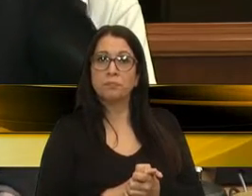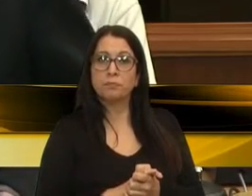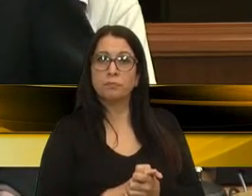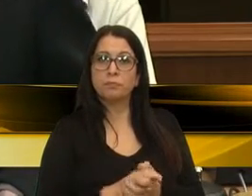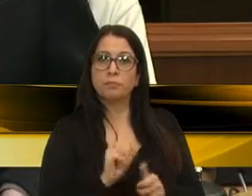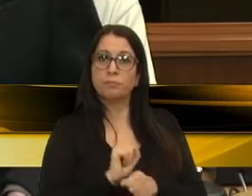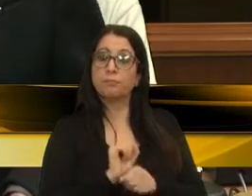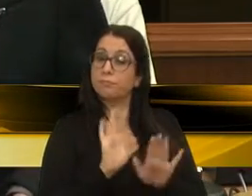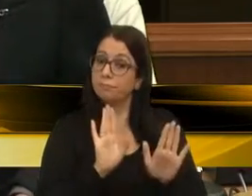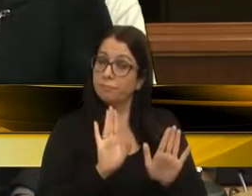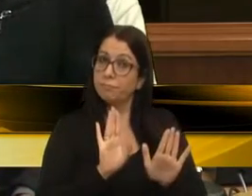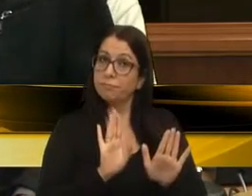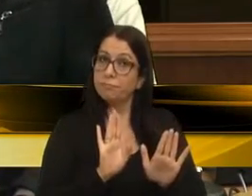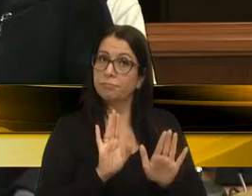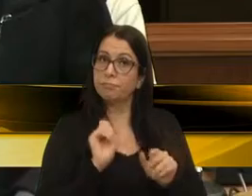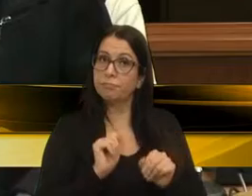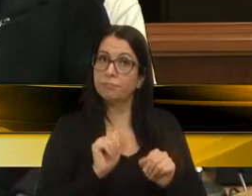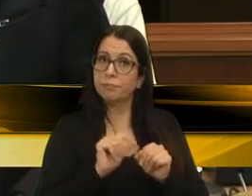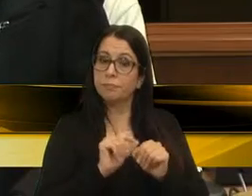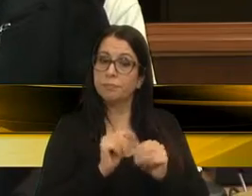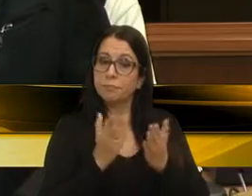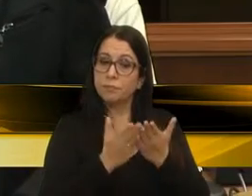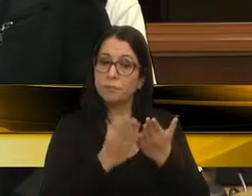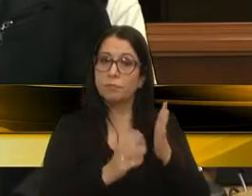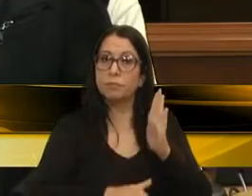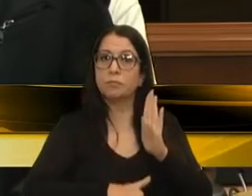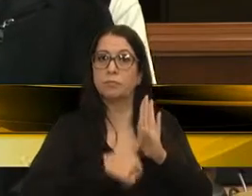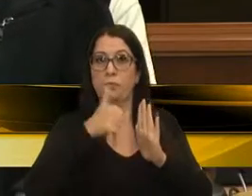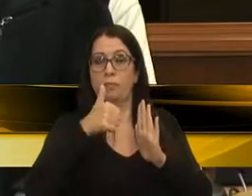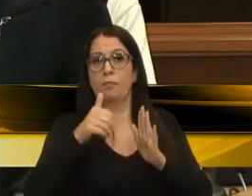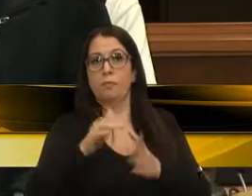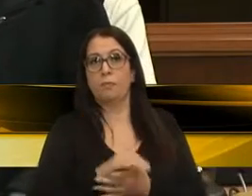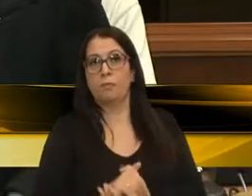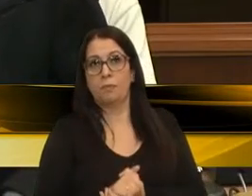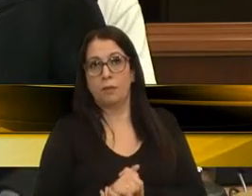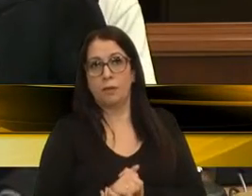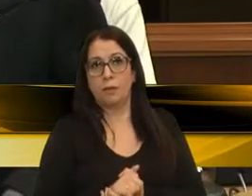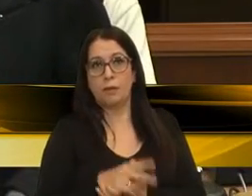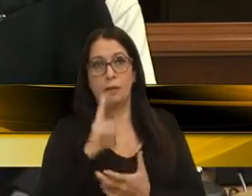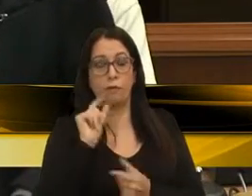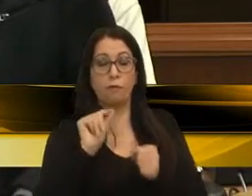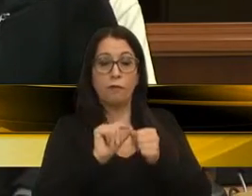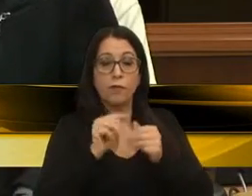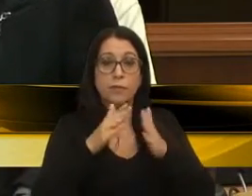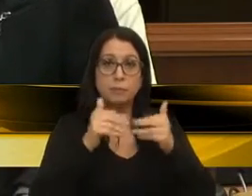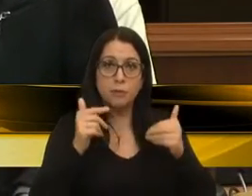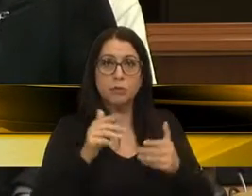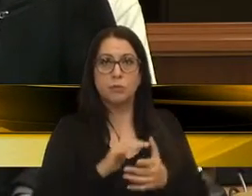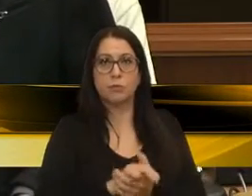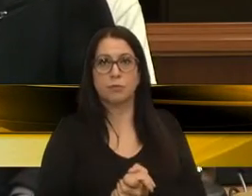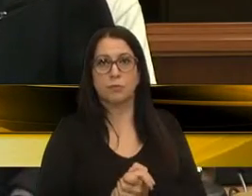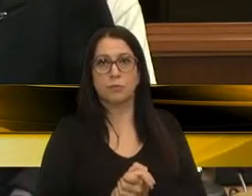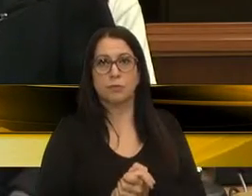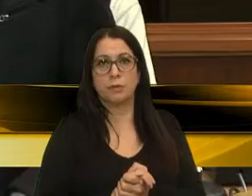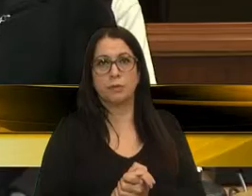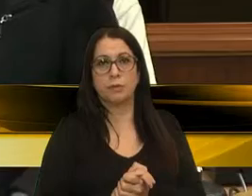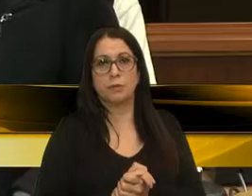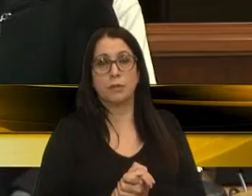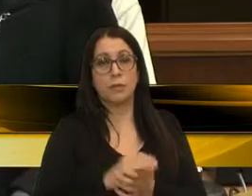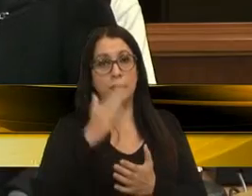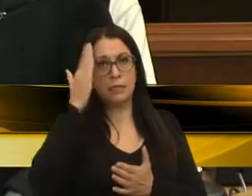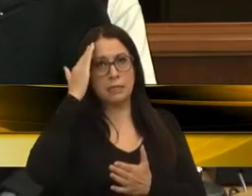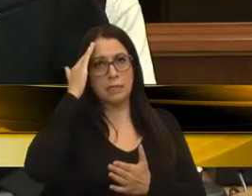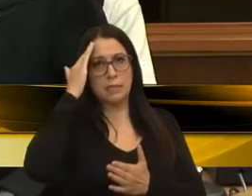vamos aguardar, né? Para que se possa fazer um estudo melhor, a gente fez esse pedido, e a gente sabe